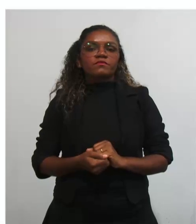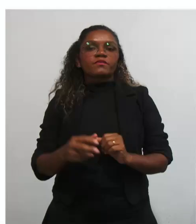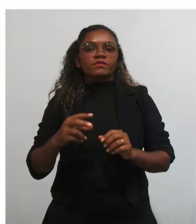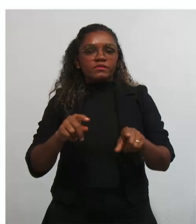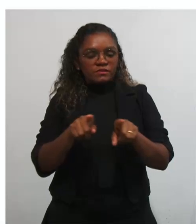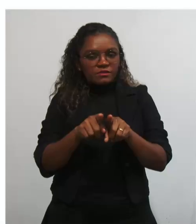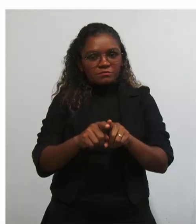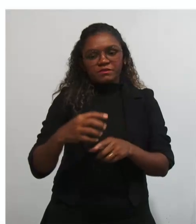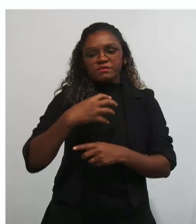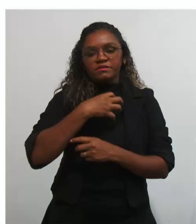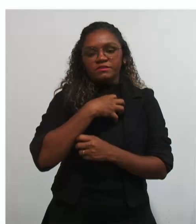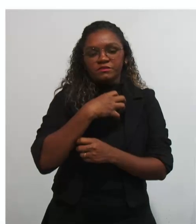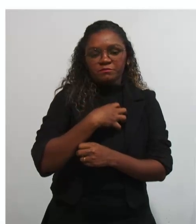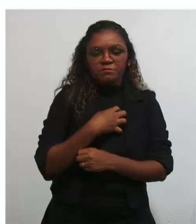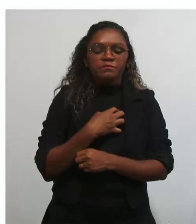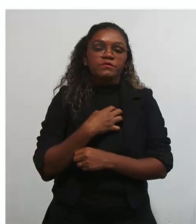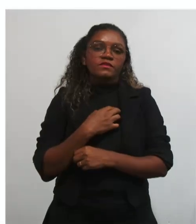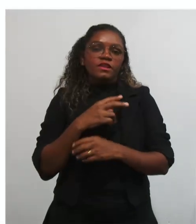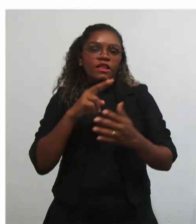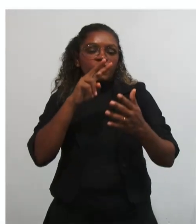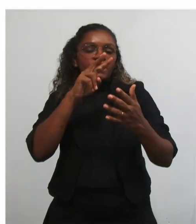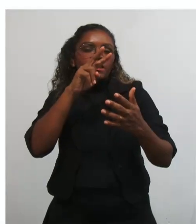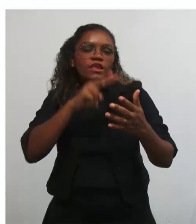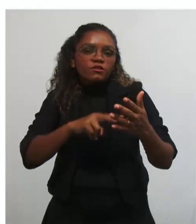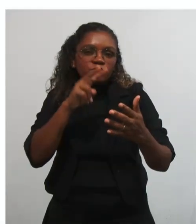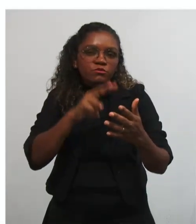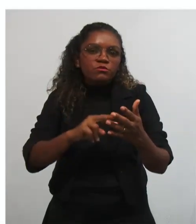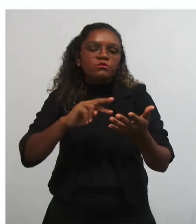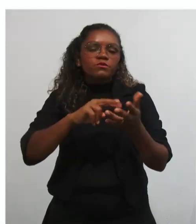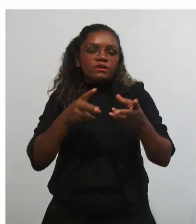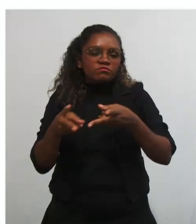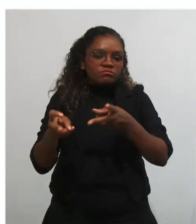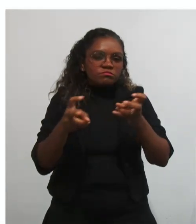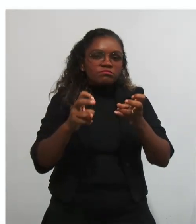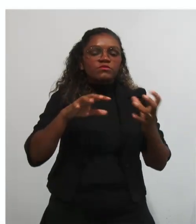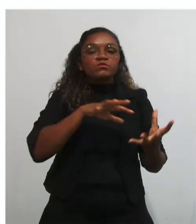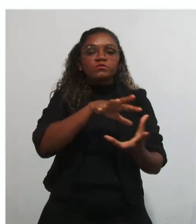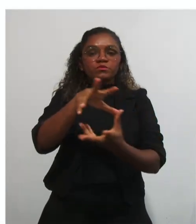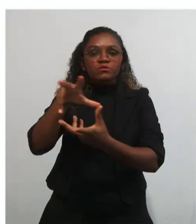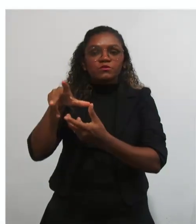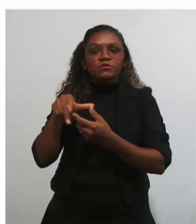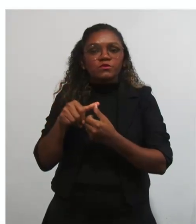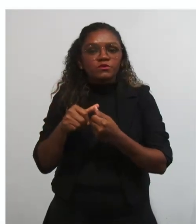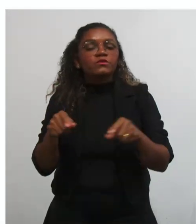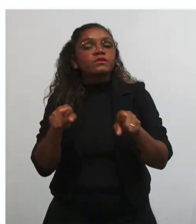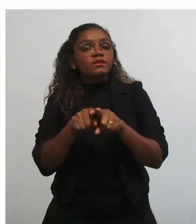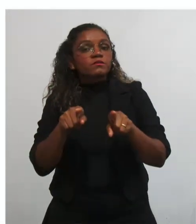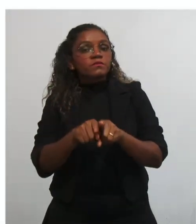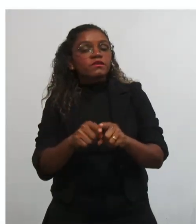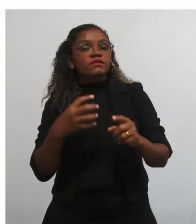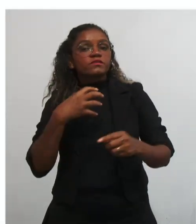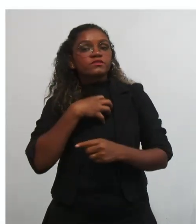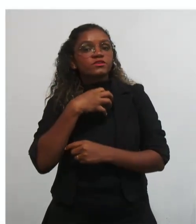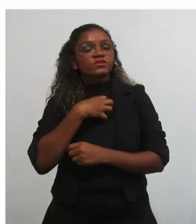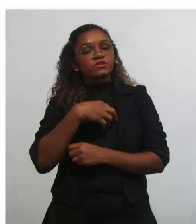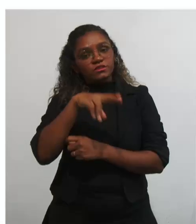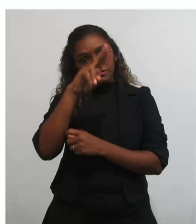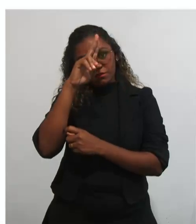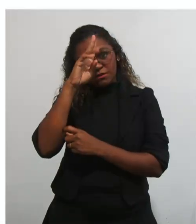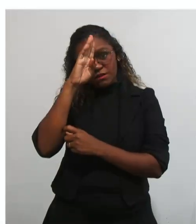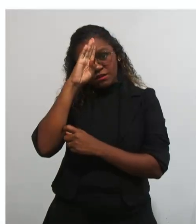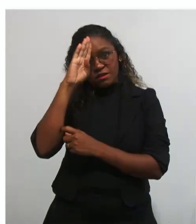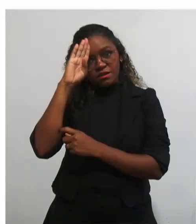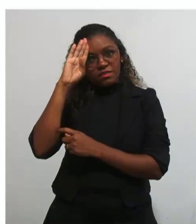concepção quando se diz leitura de mundo, e também ela tem o sentido acadêmico, em que leitura